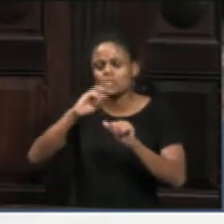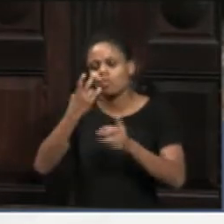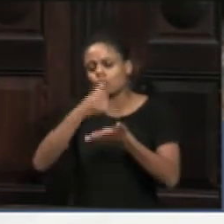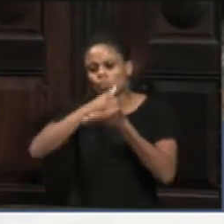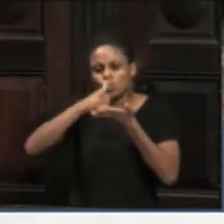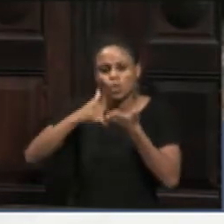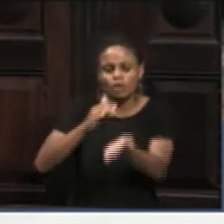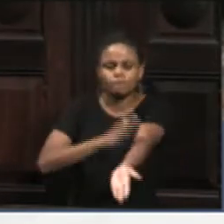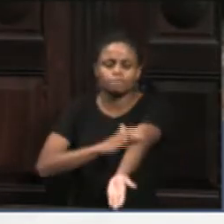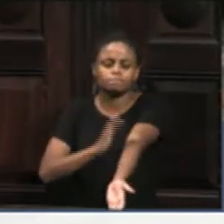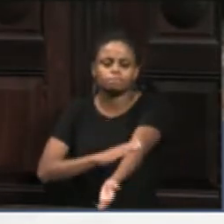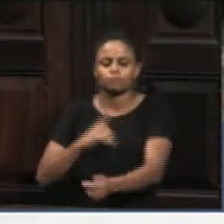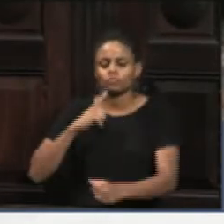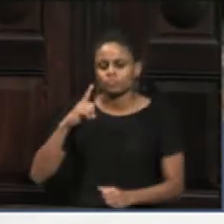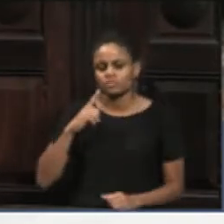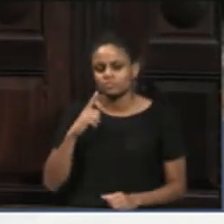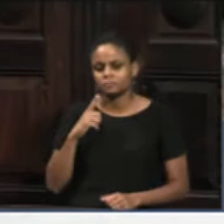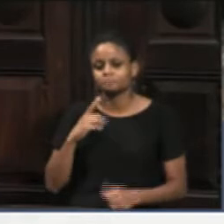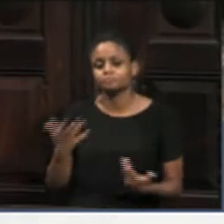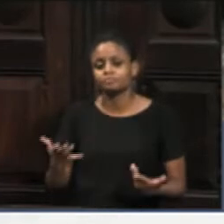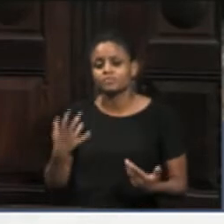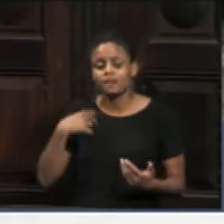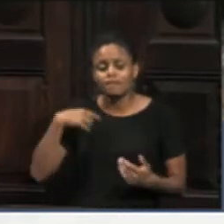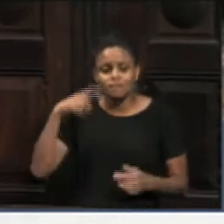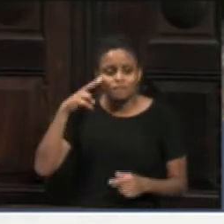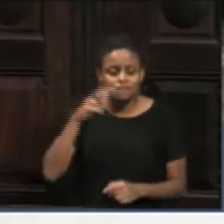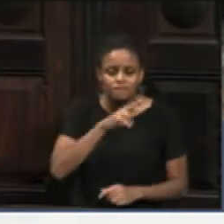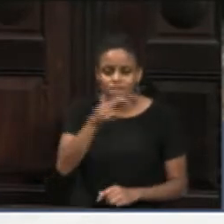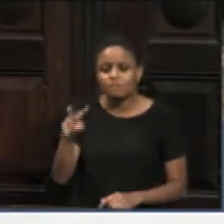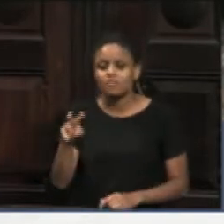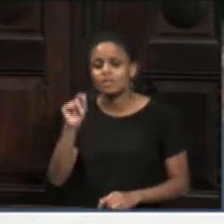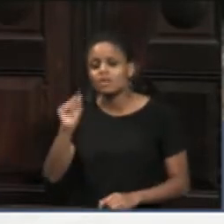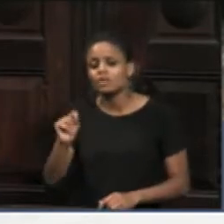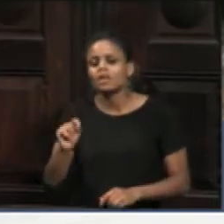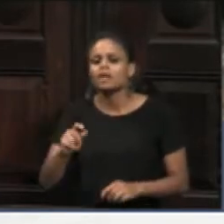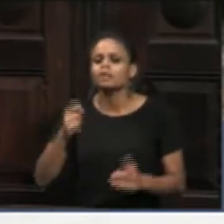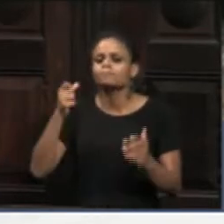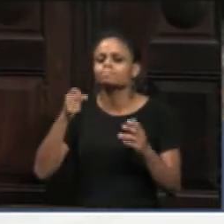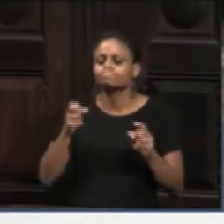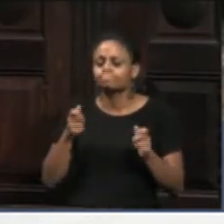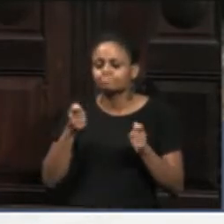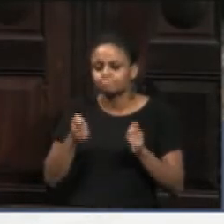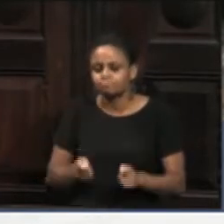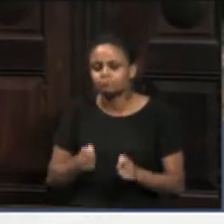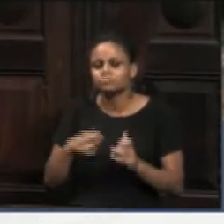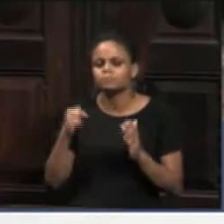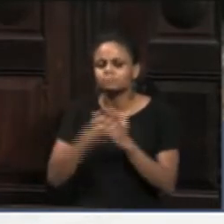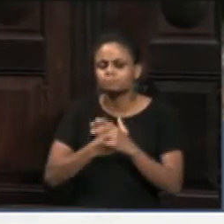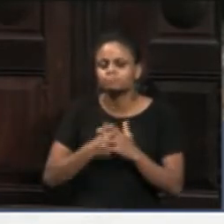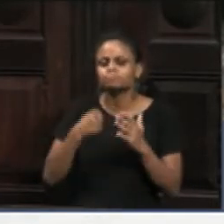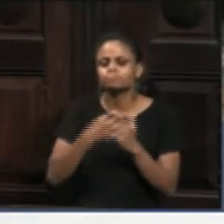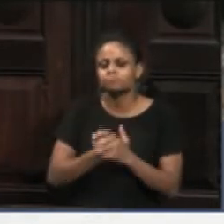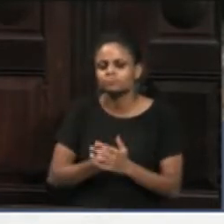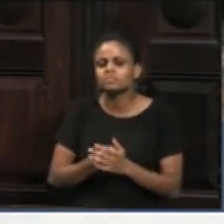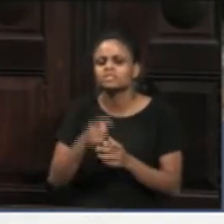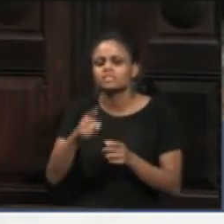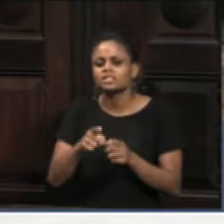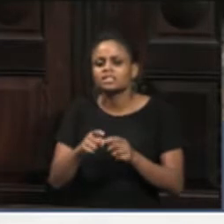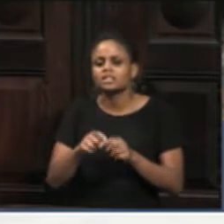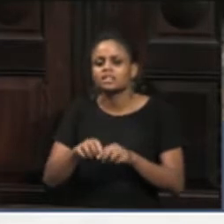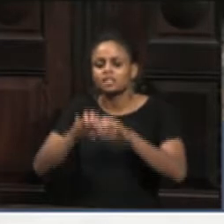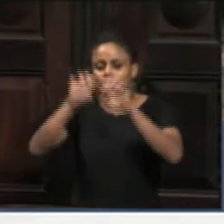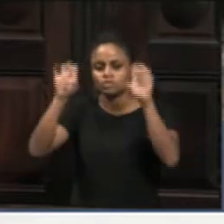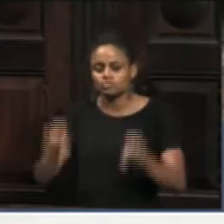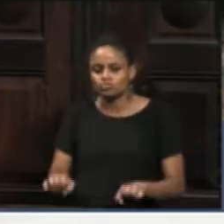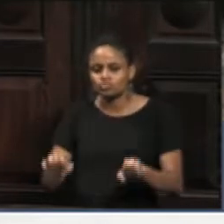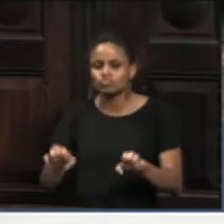drogas, e a gente ainda vê a persistência da existência de estruturas manicomiais.